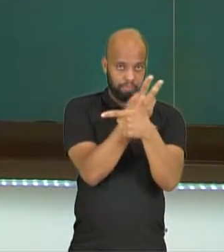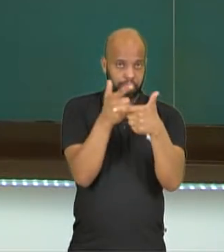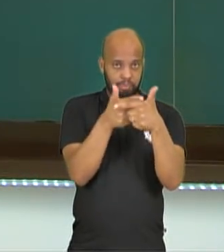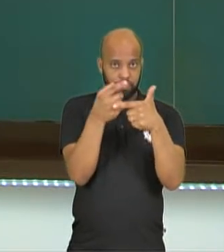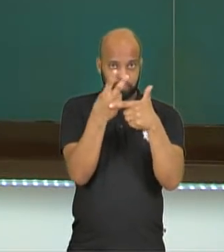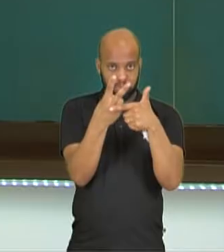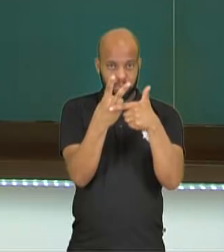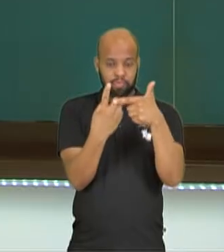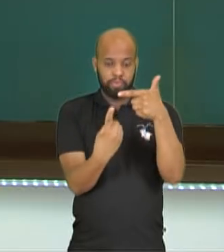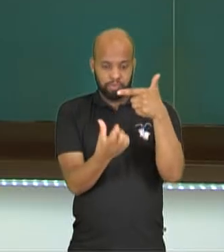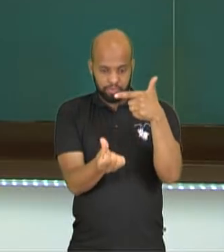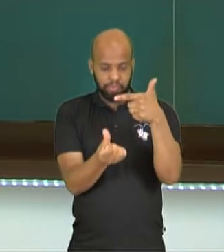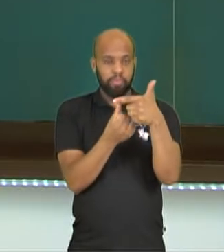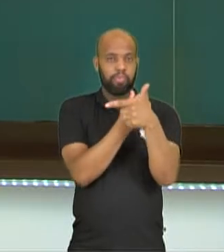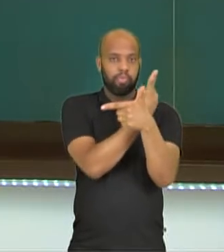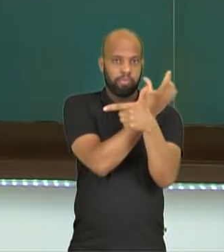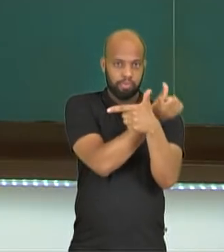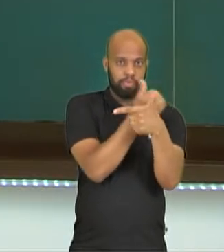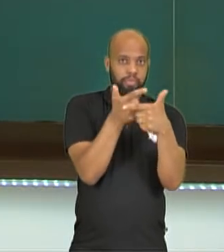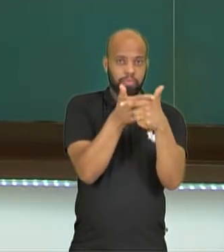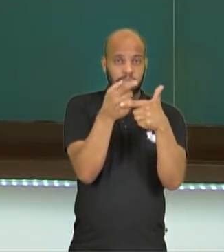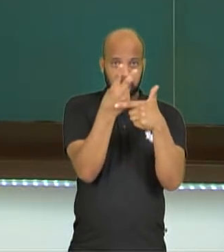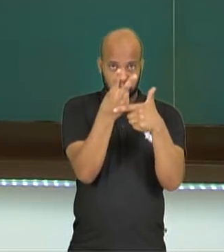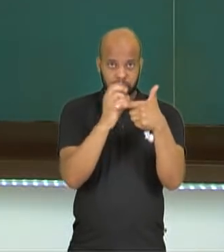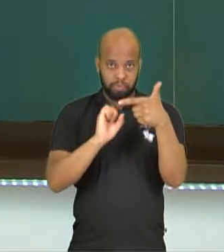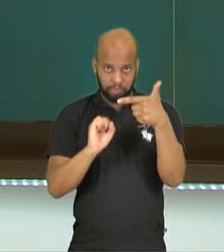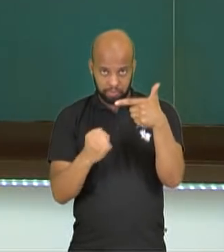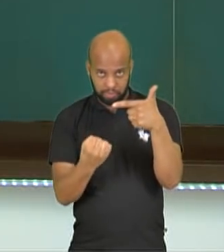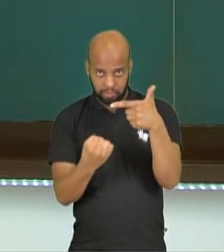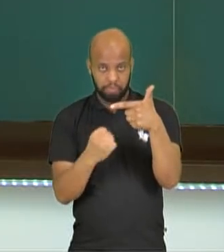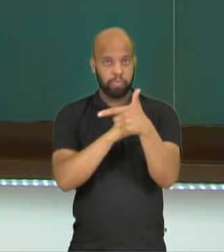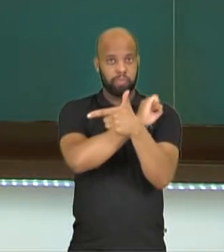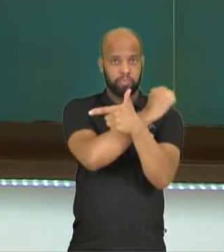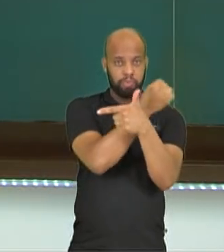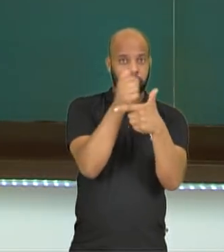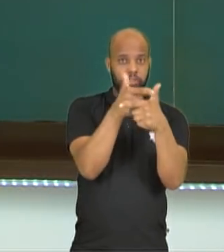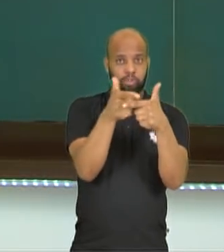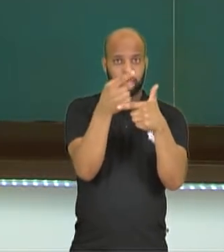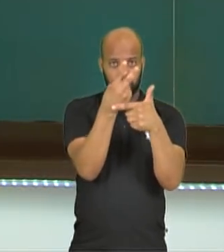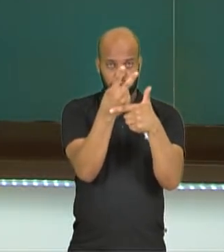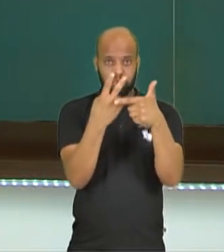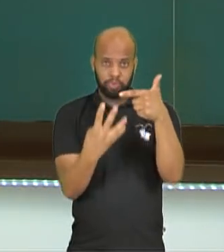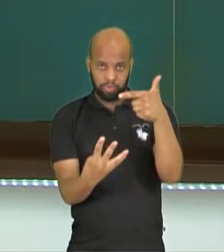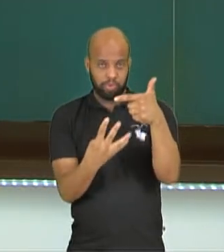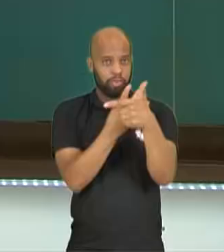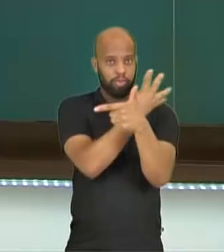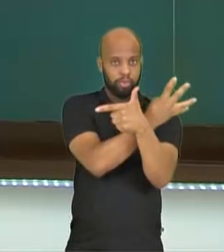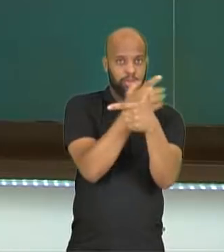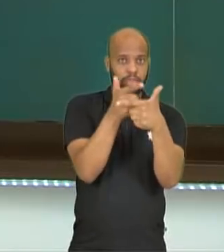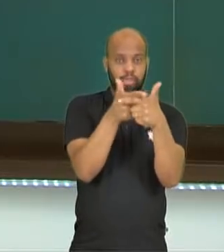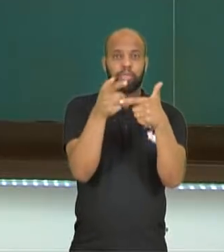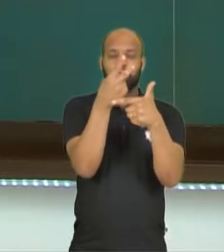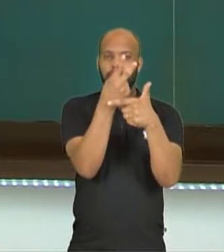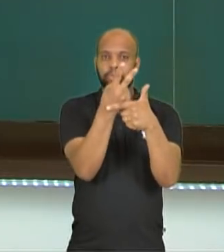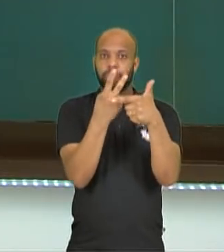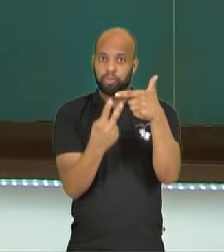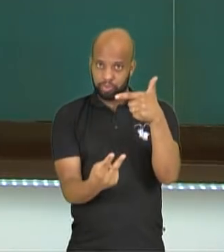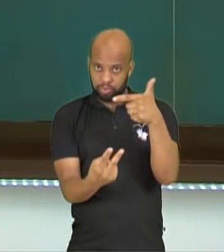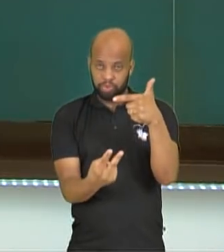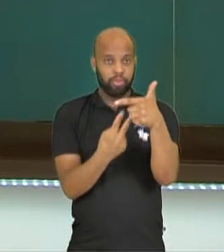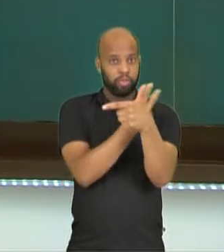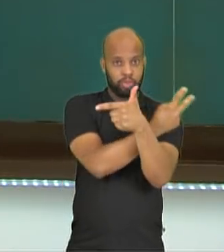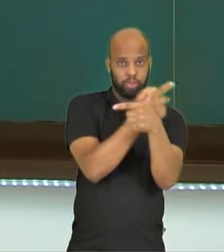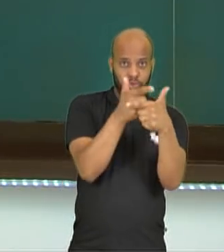por 2 dá 16. 16 dividido por 2, 8. 8 dividido por 2, 4. 4 dividido por